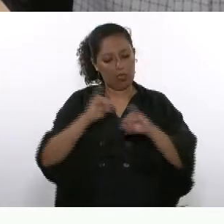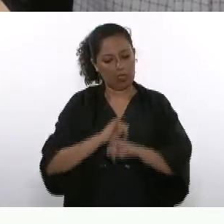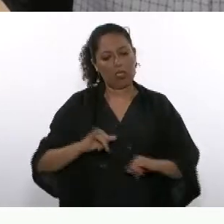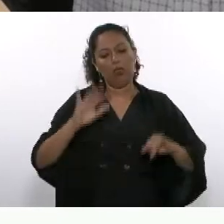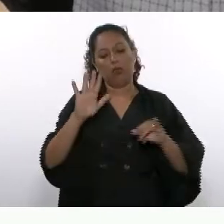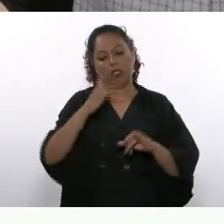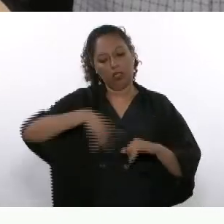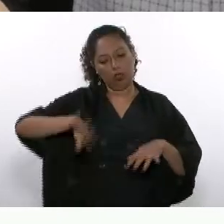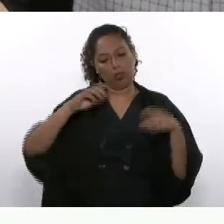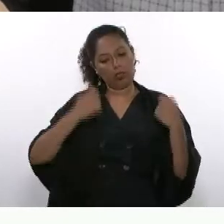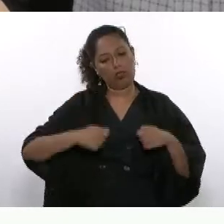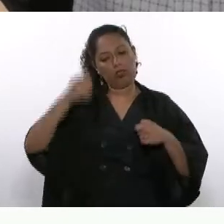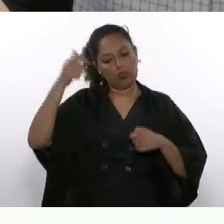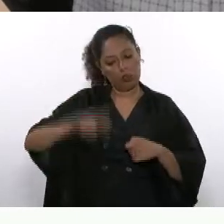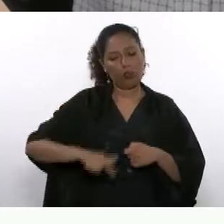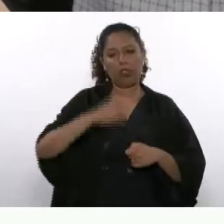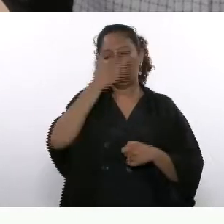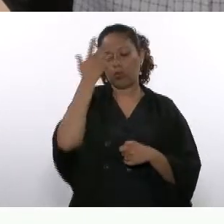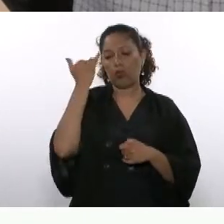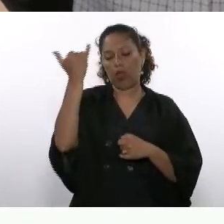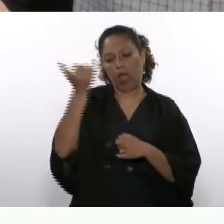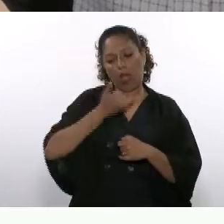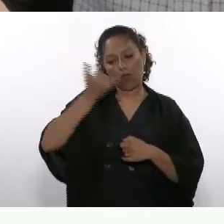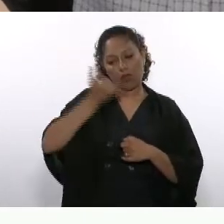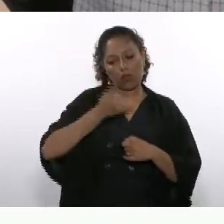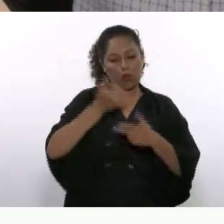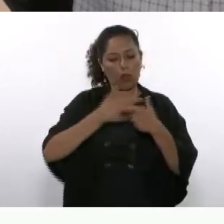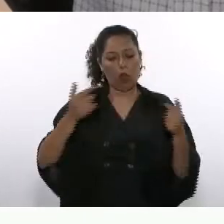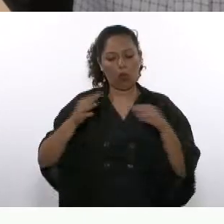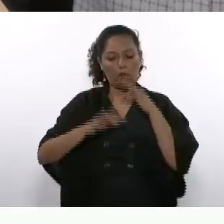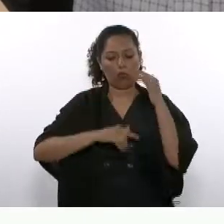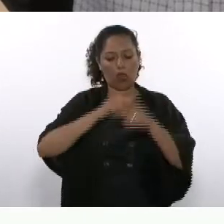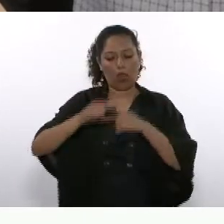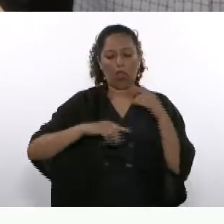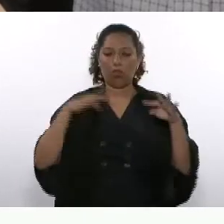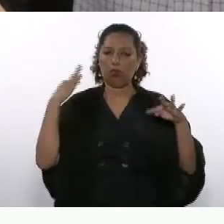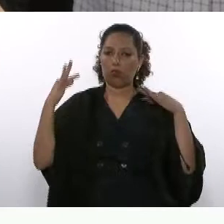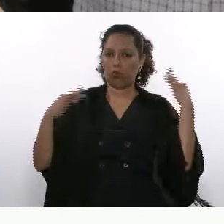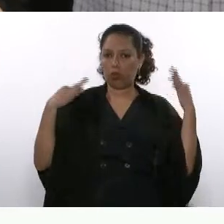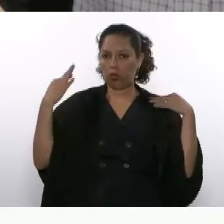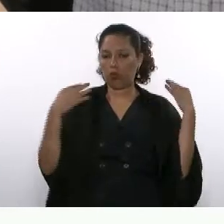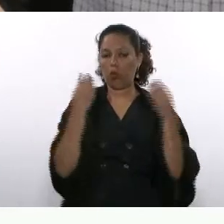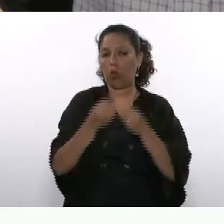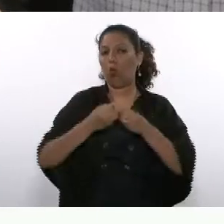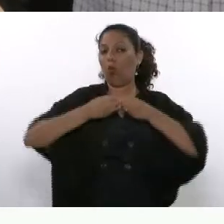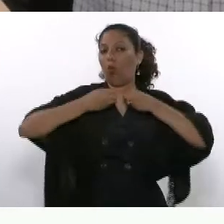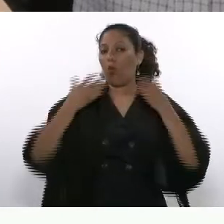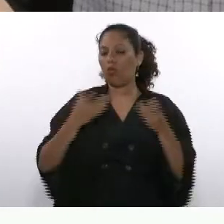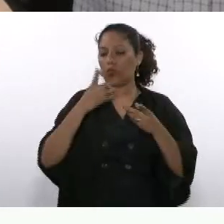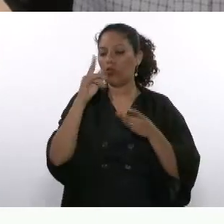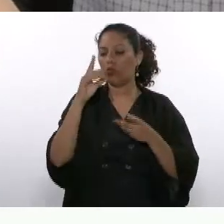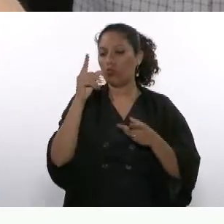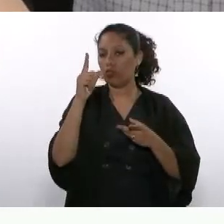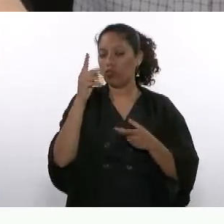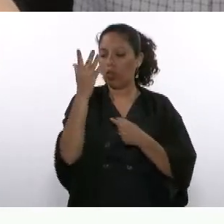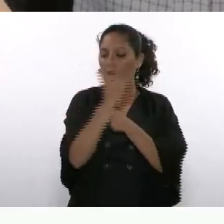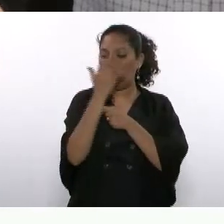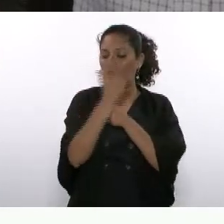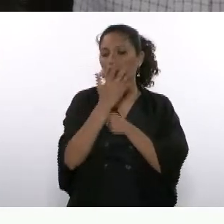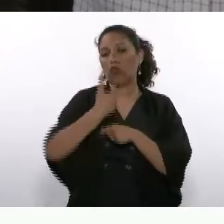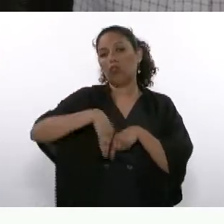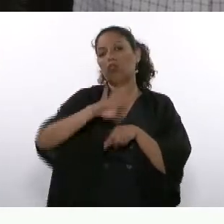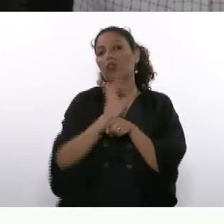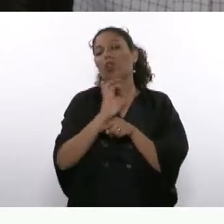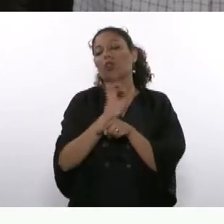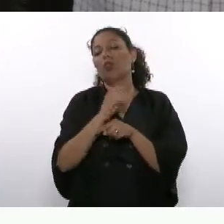mais campanhas, para mais cadastros, para a gente efetivamente saber o quanto o turismo gera de receita e impostos para o estado do Rio